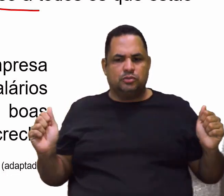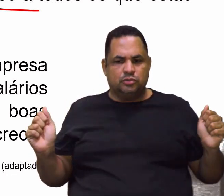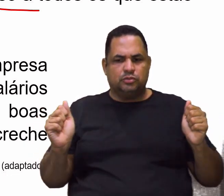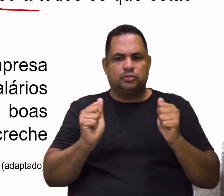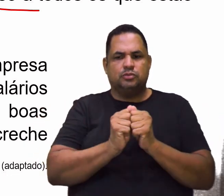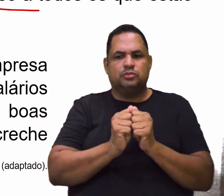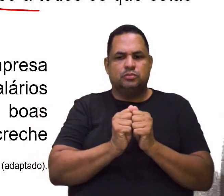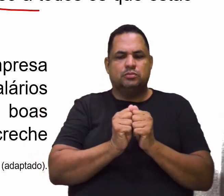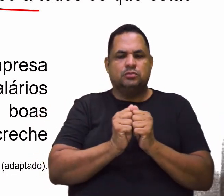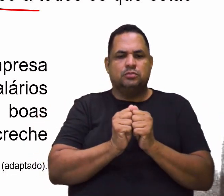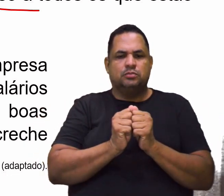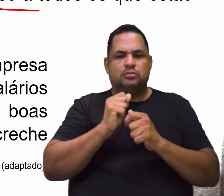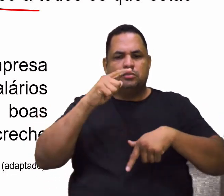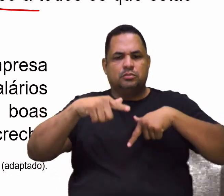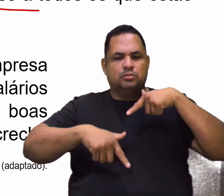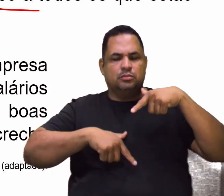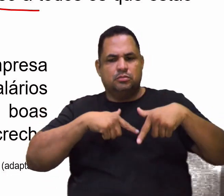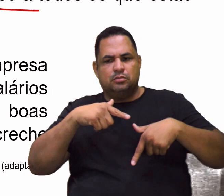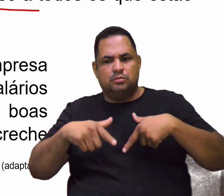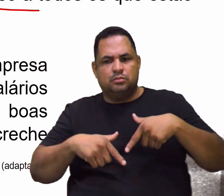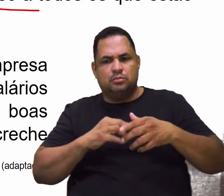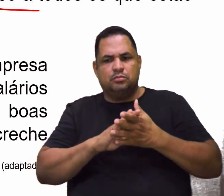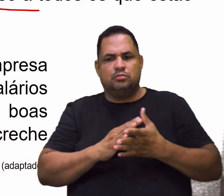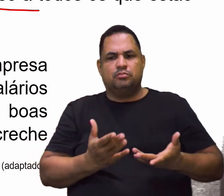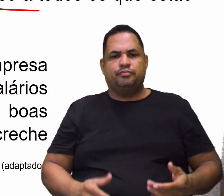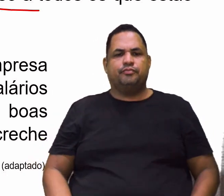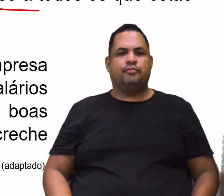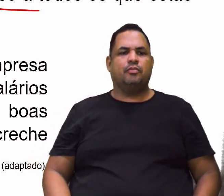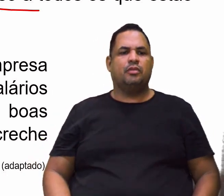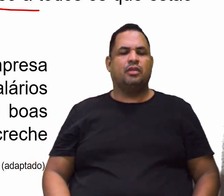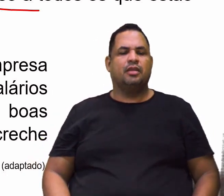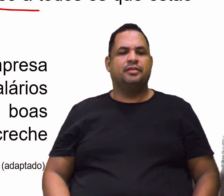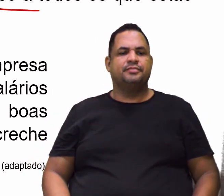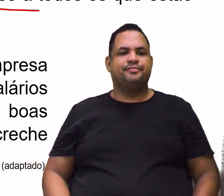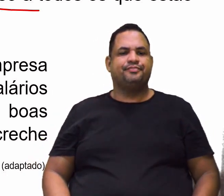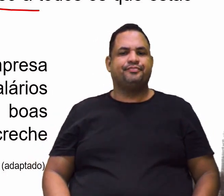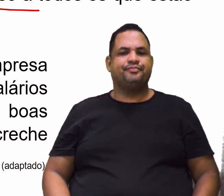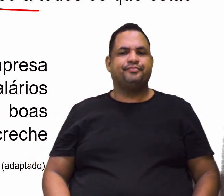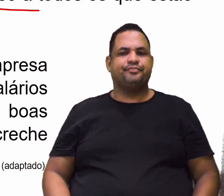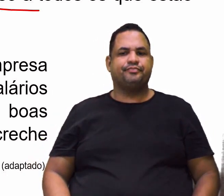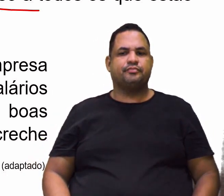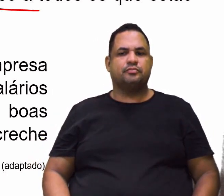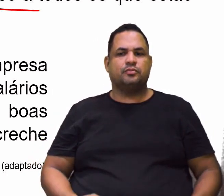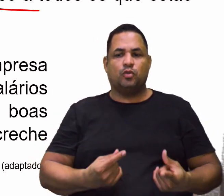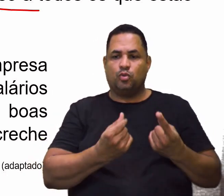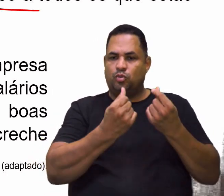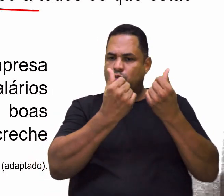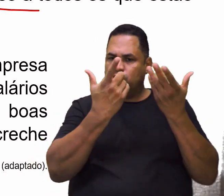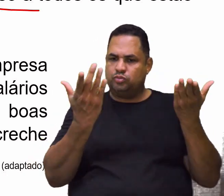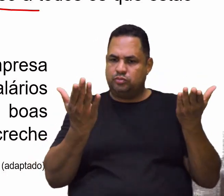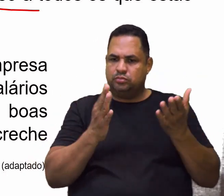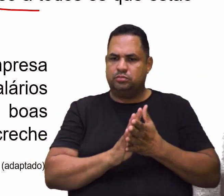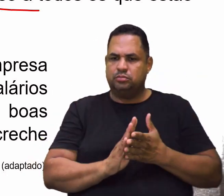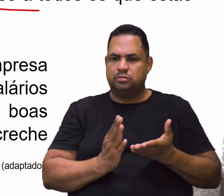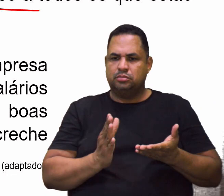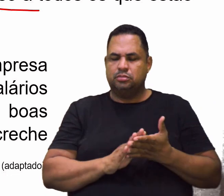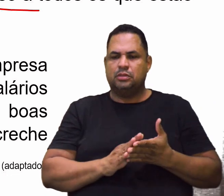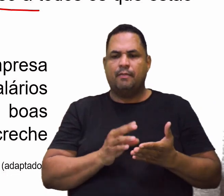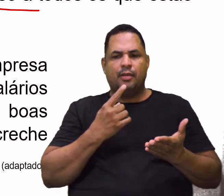nelas vinculados, os funcionários, os clientes, etc. Então, conciliar o lucro e os ganhos, ó.